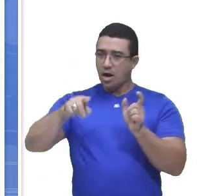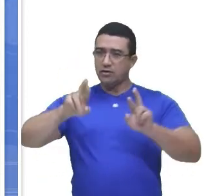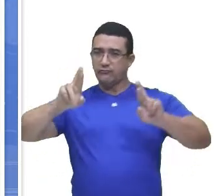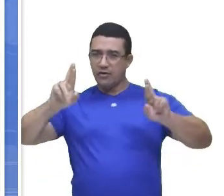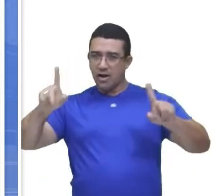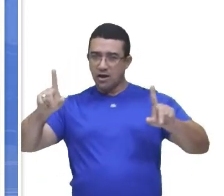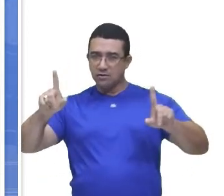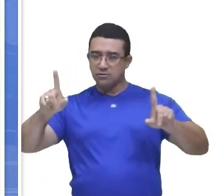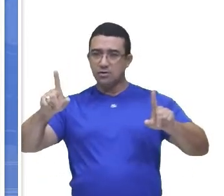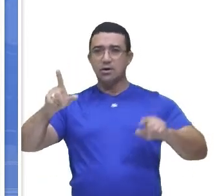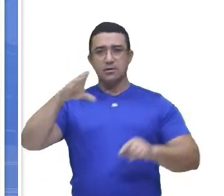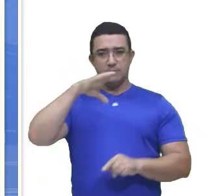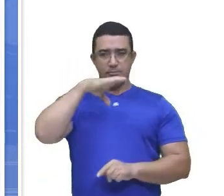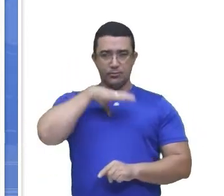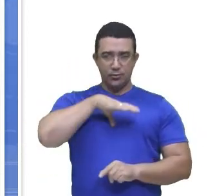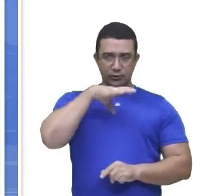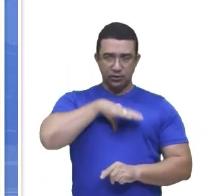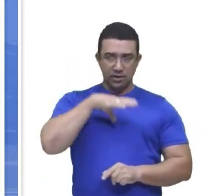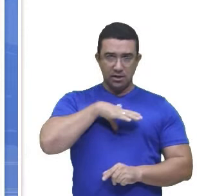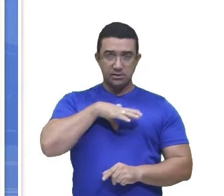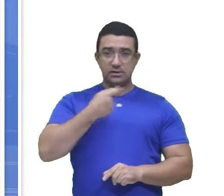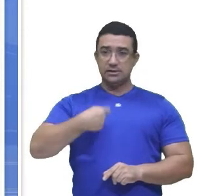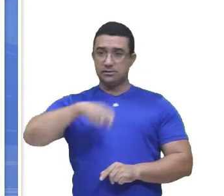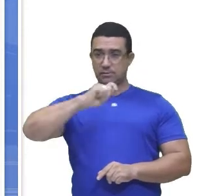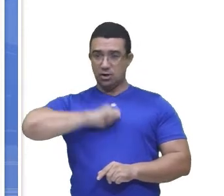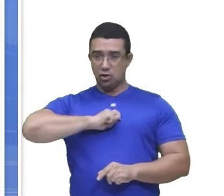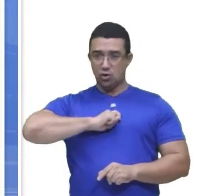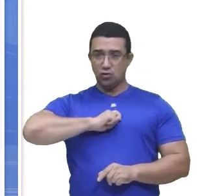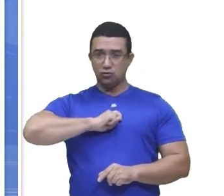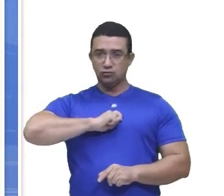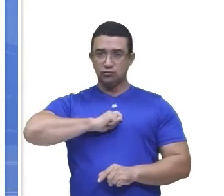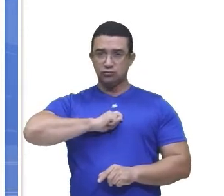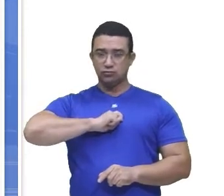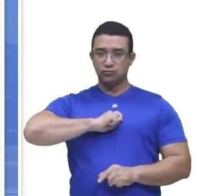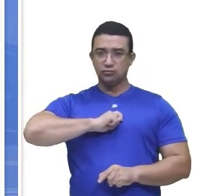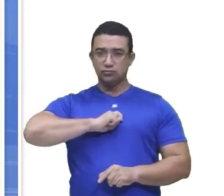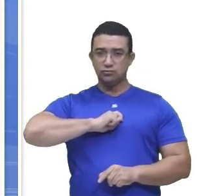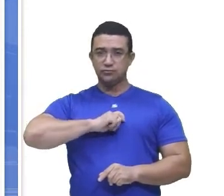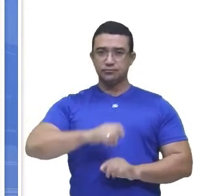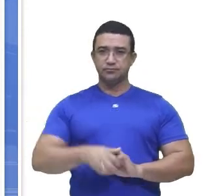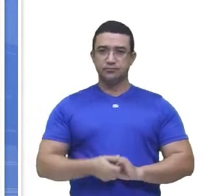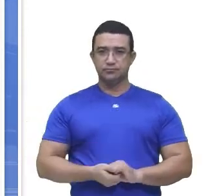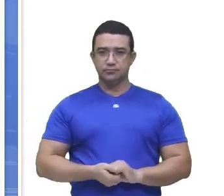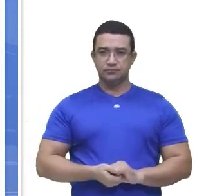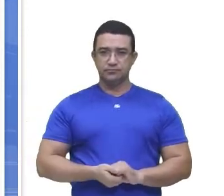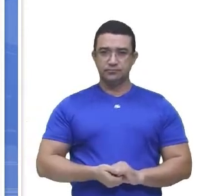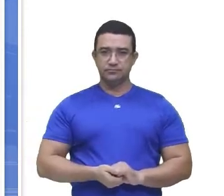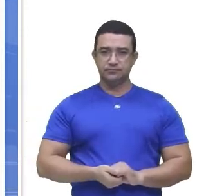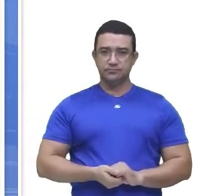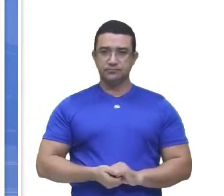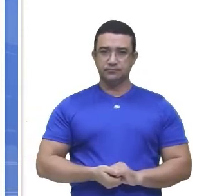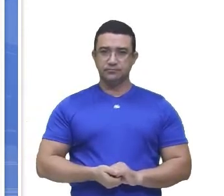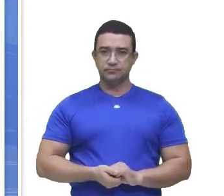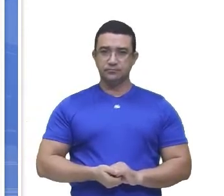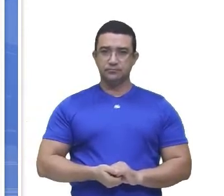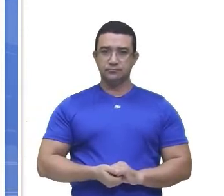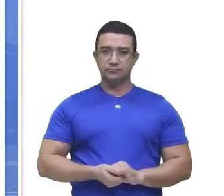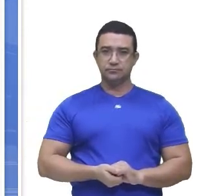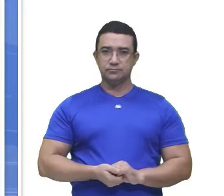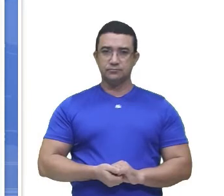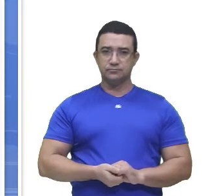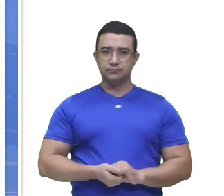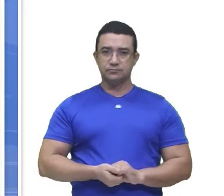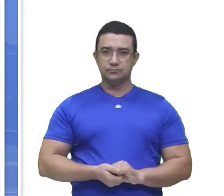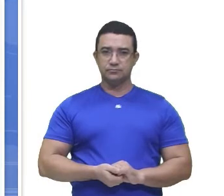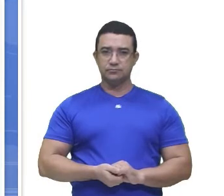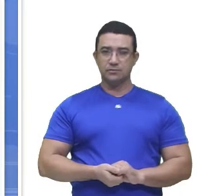entre a língua portuguesa e a língua espanhola, ok? Mas está dizendo que